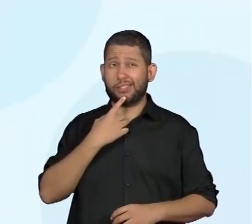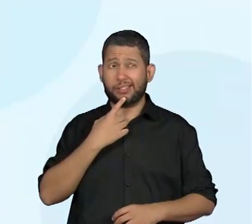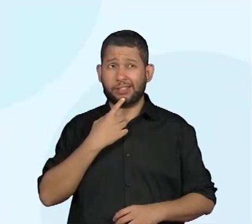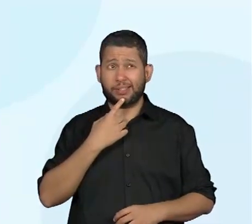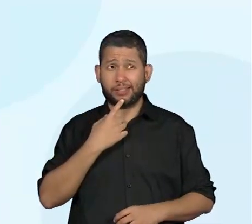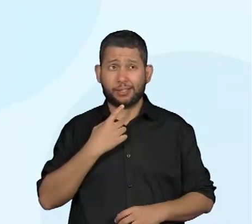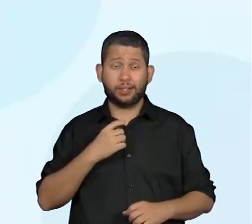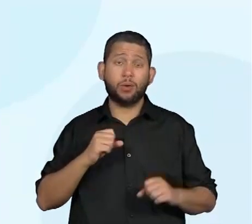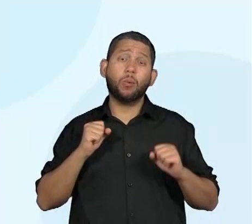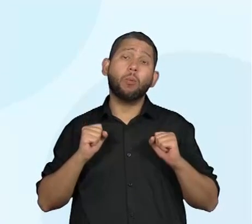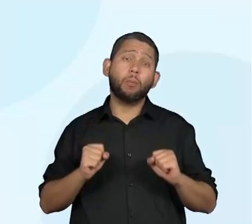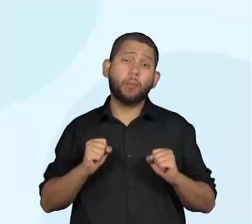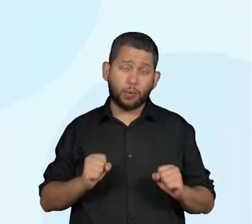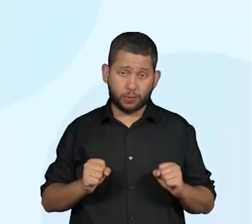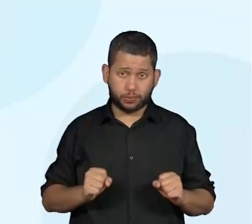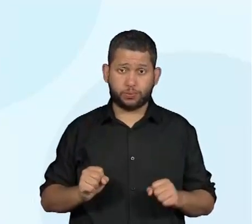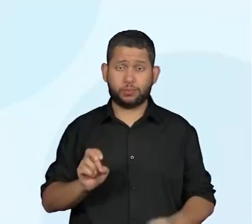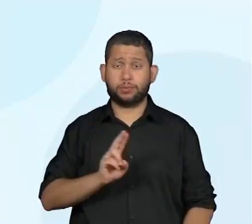Pode ser judô.